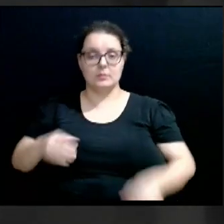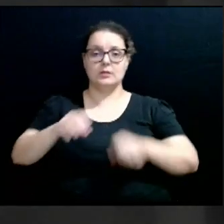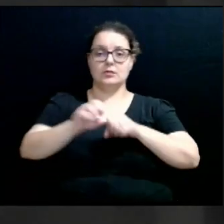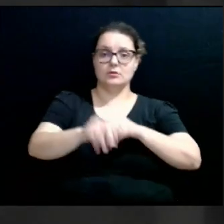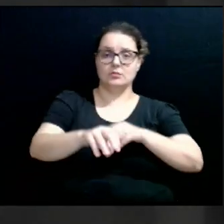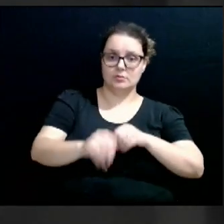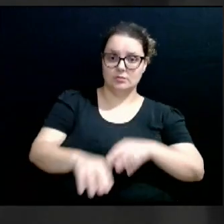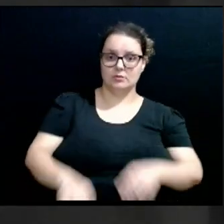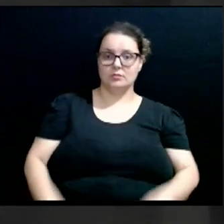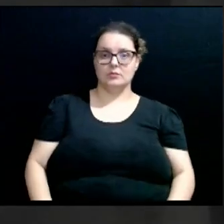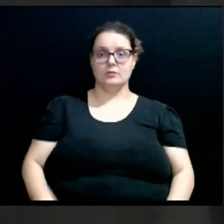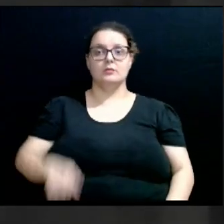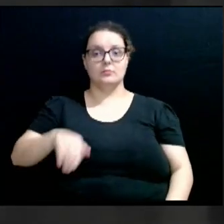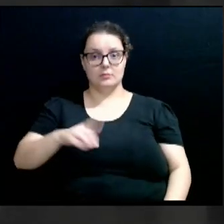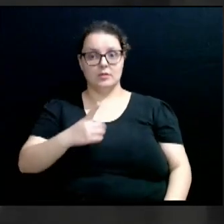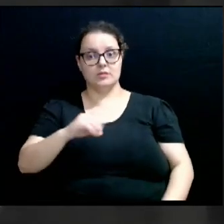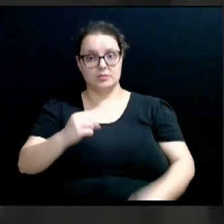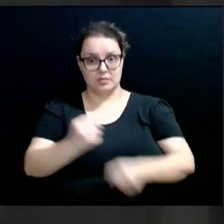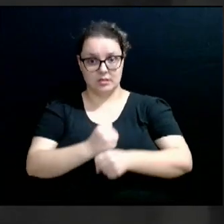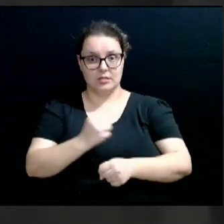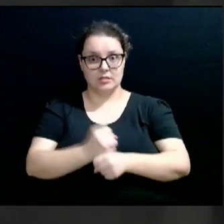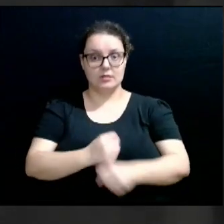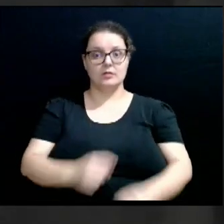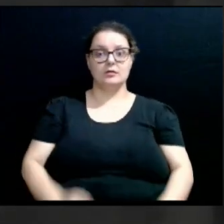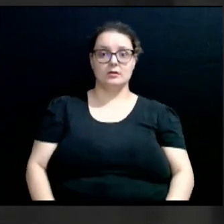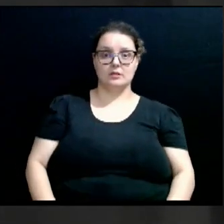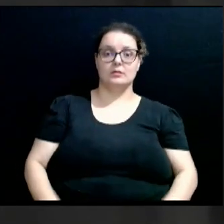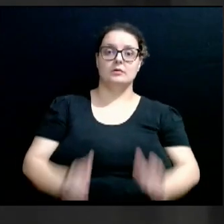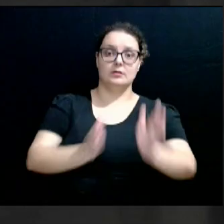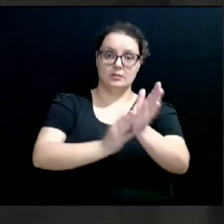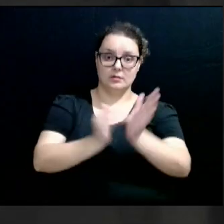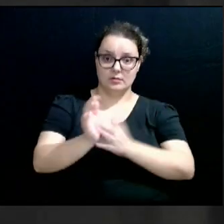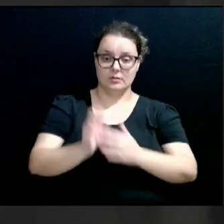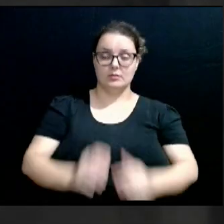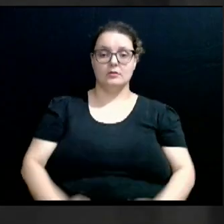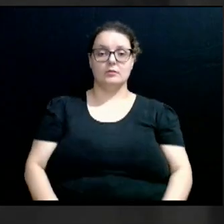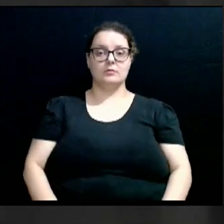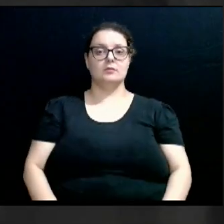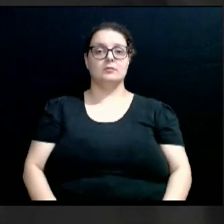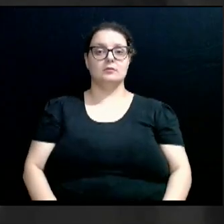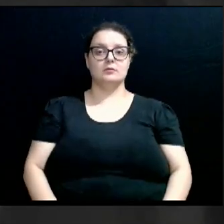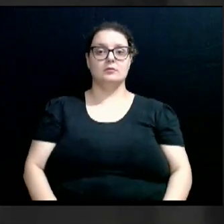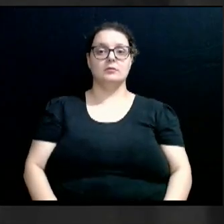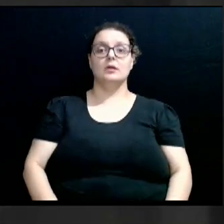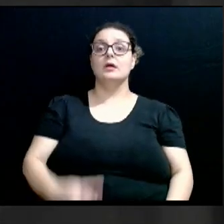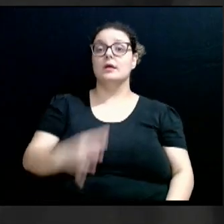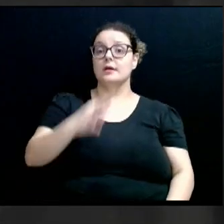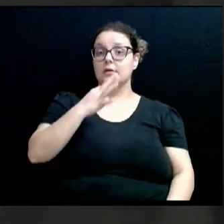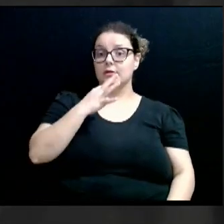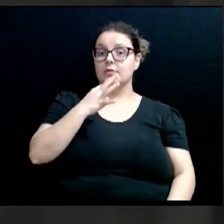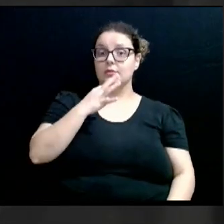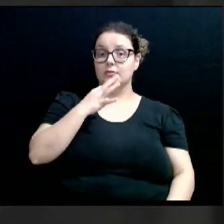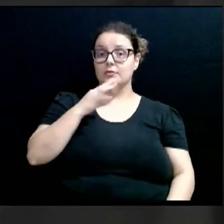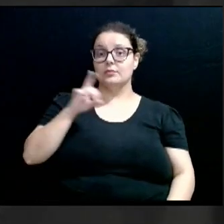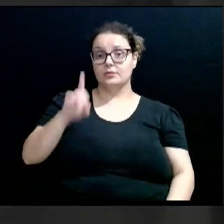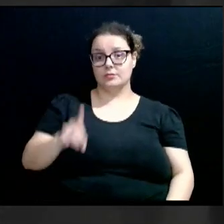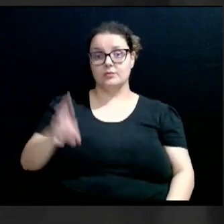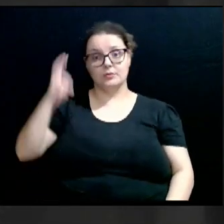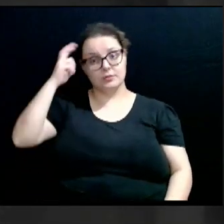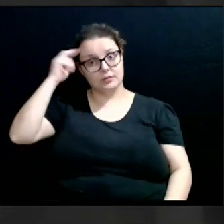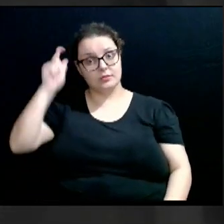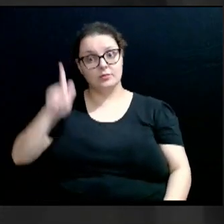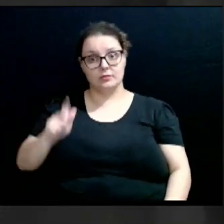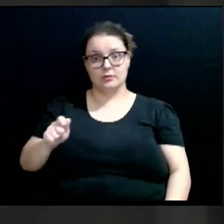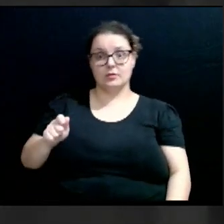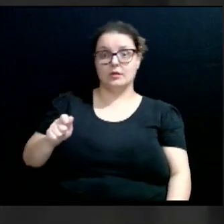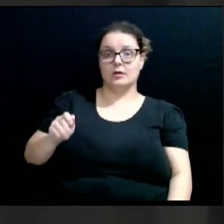10 anos, né, concursada. E eu conhecia já o diretor de cultura, o Gabriel, a gente, até